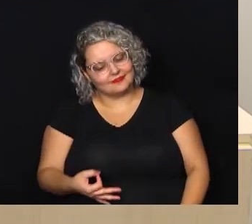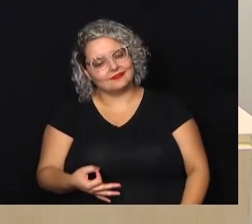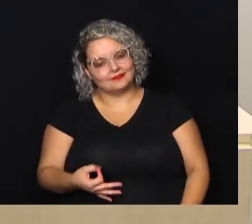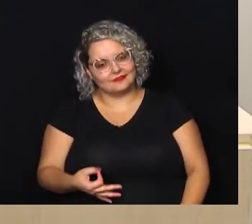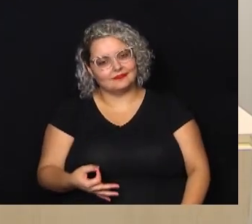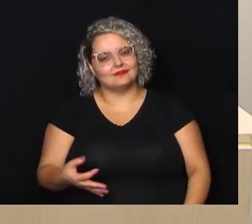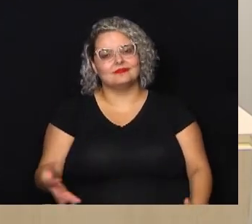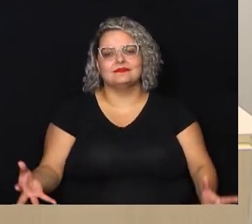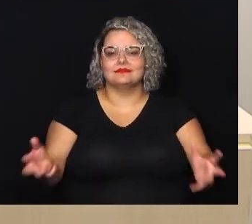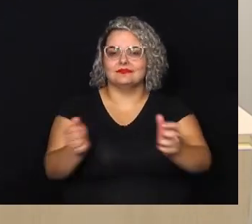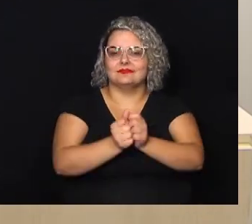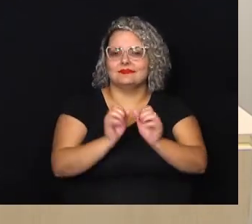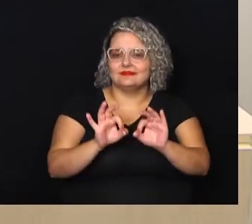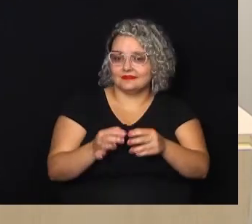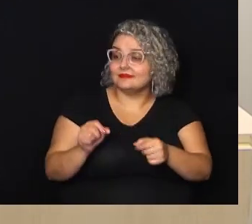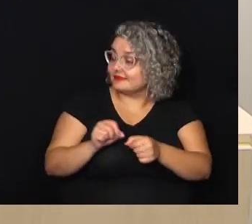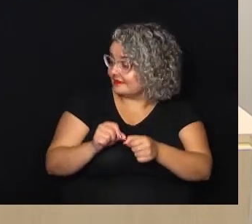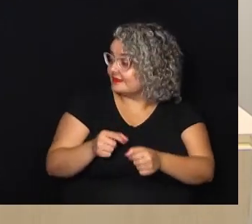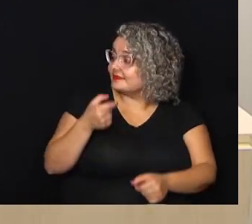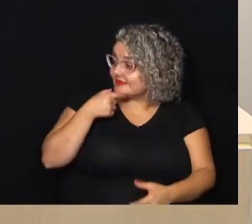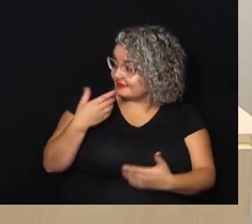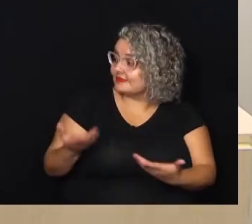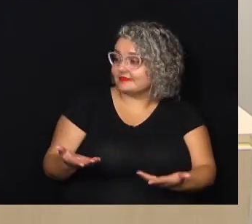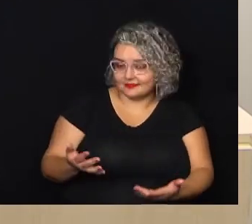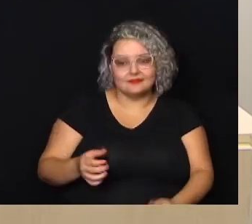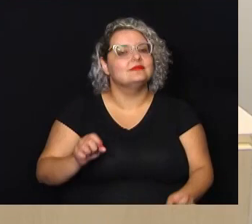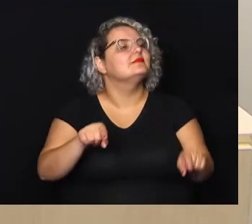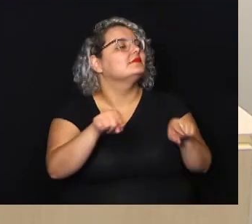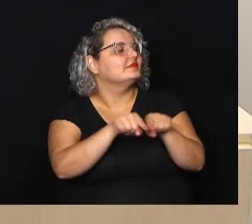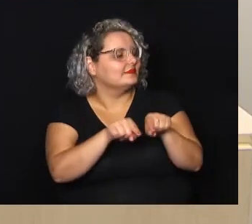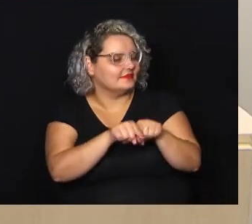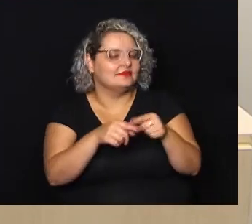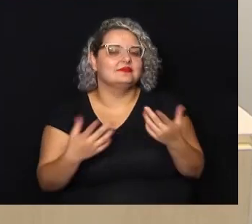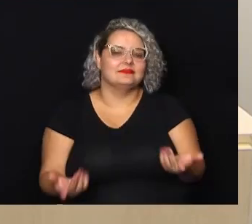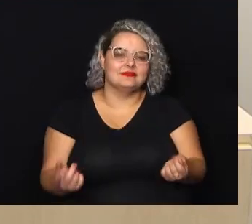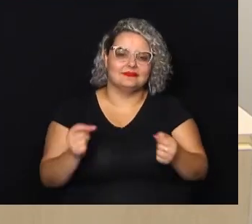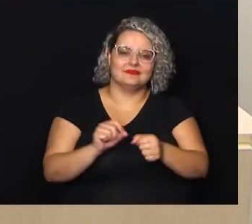certeza, juntar a família, até para fazer essa bolachinha mesmo, também,